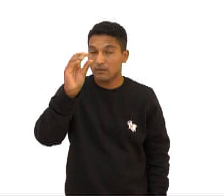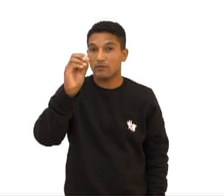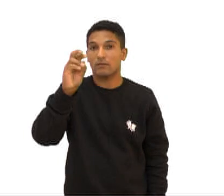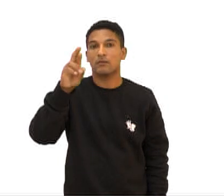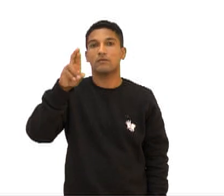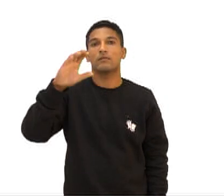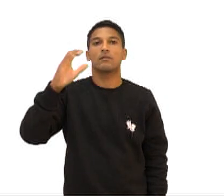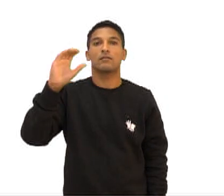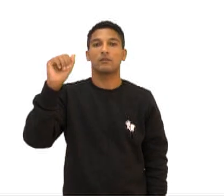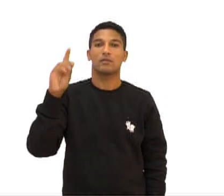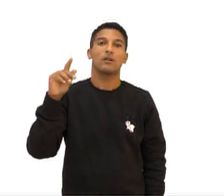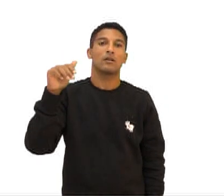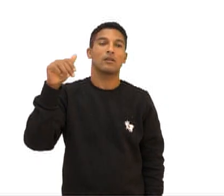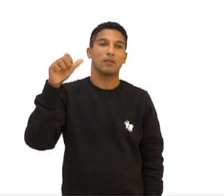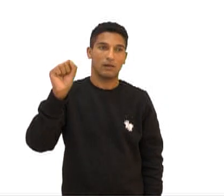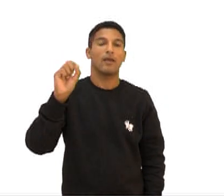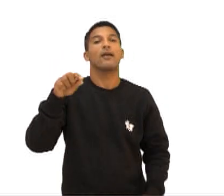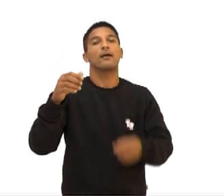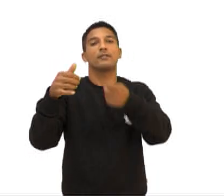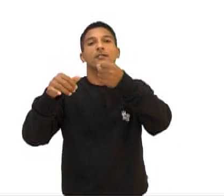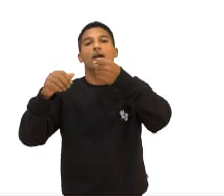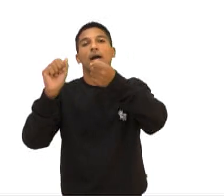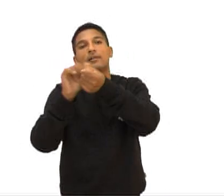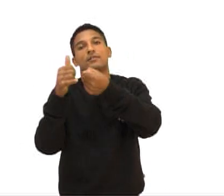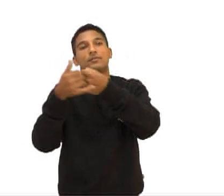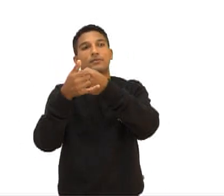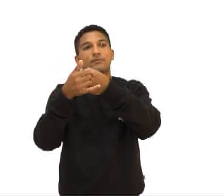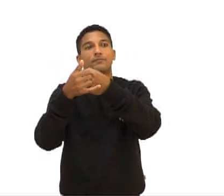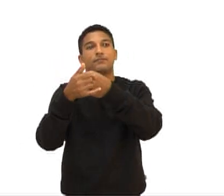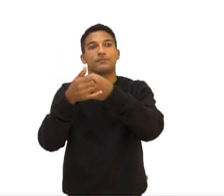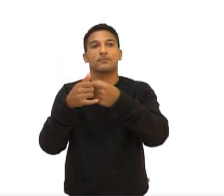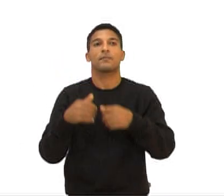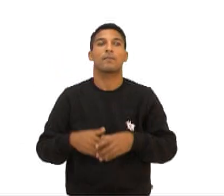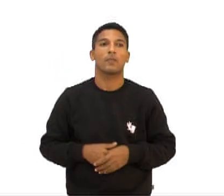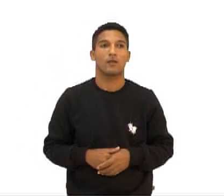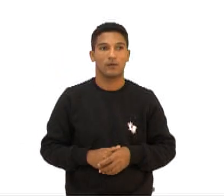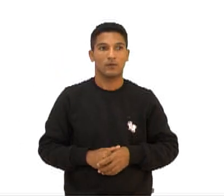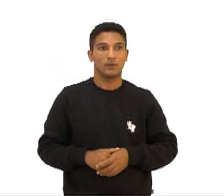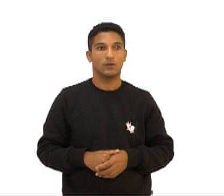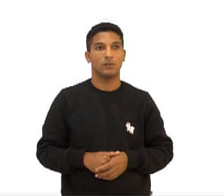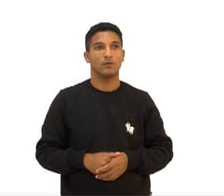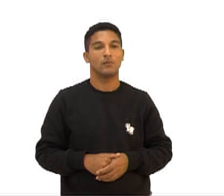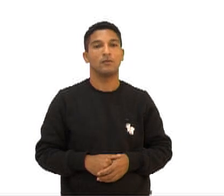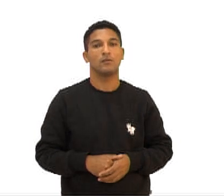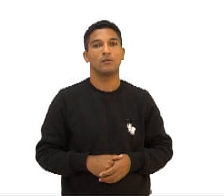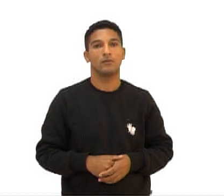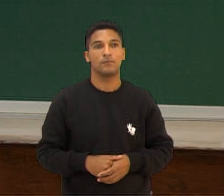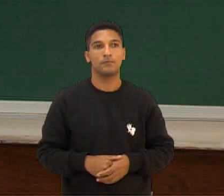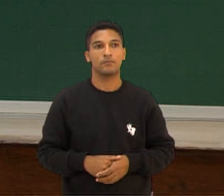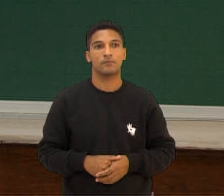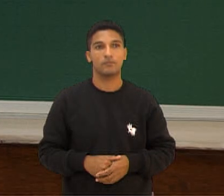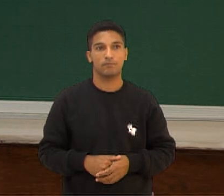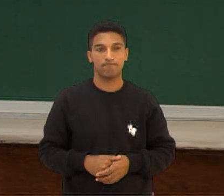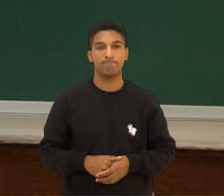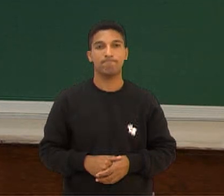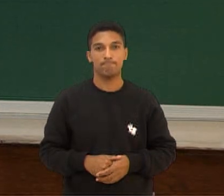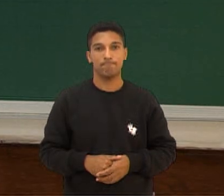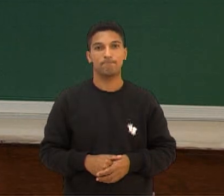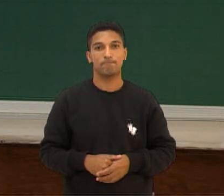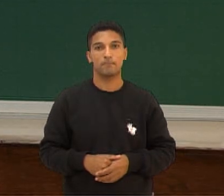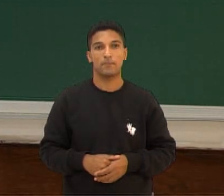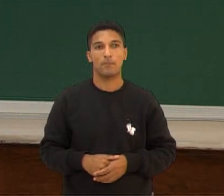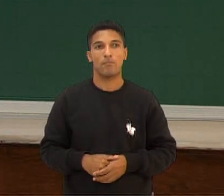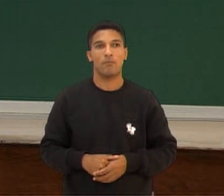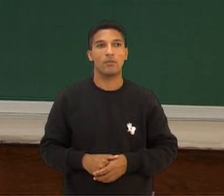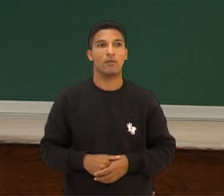desempenha, em relação à oração principal, a mesma função sintática que o adjetivo, aquilo que